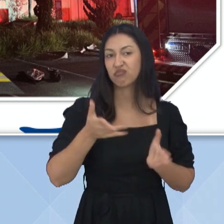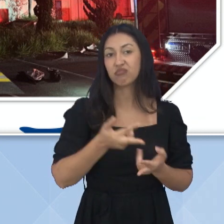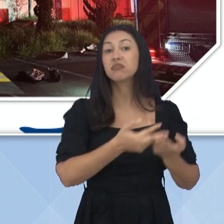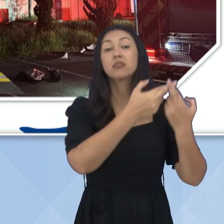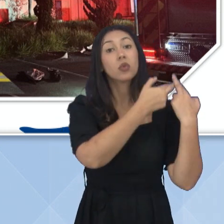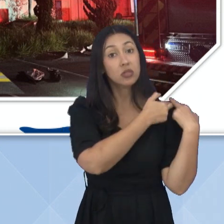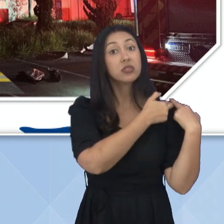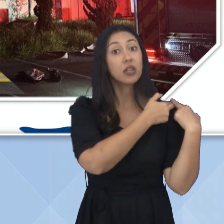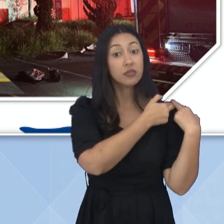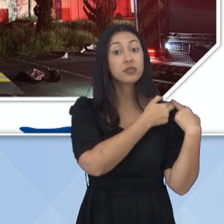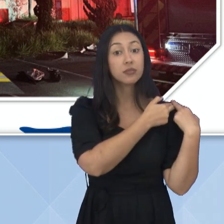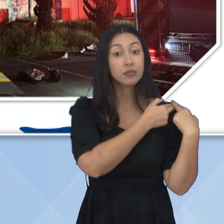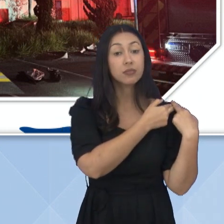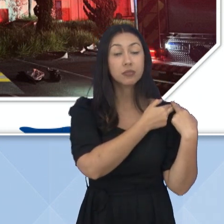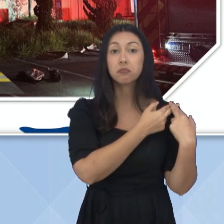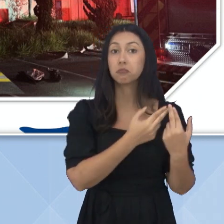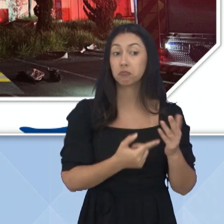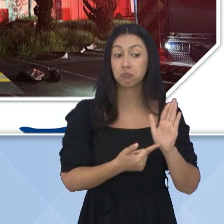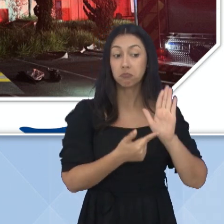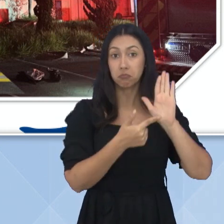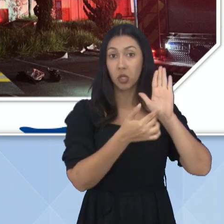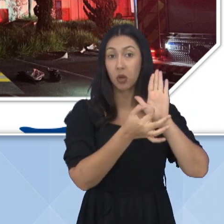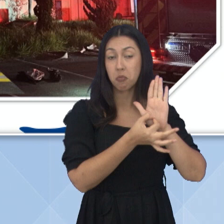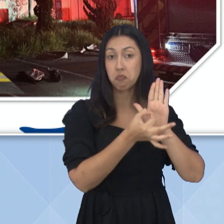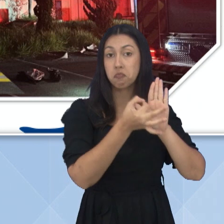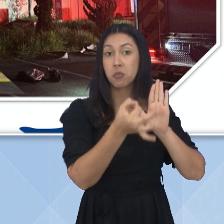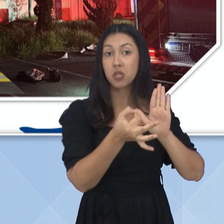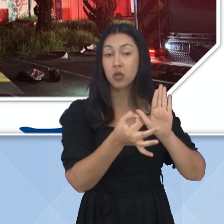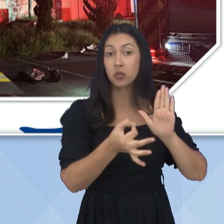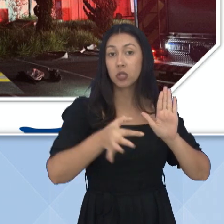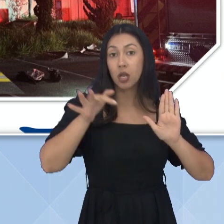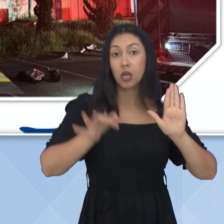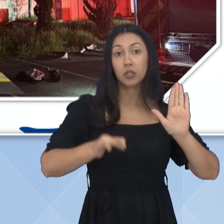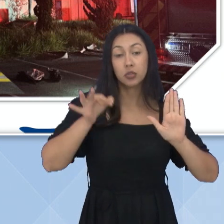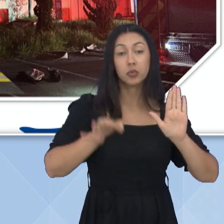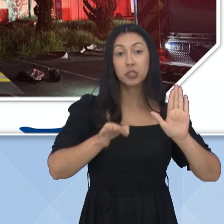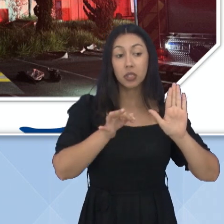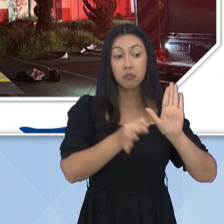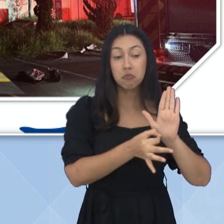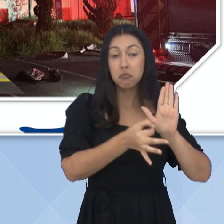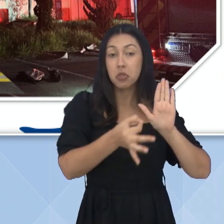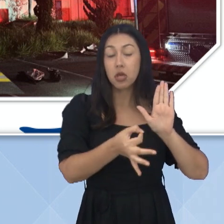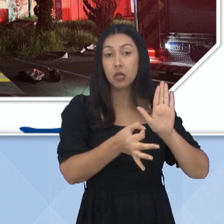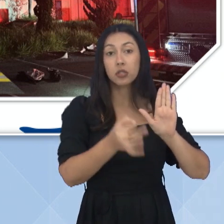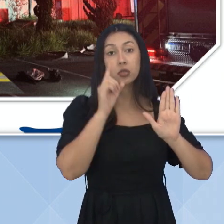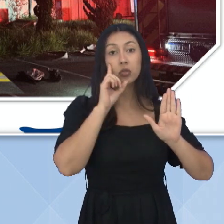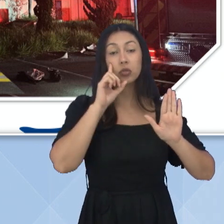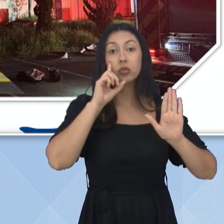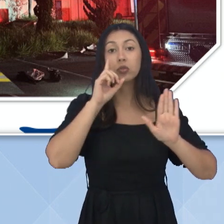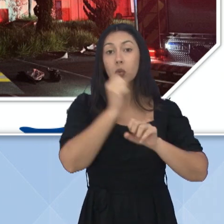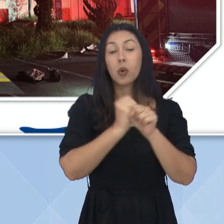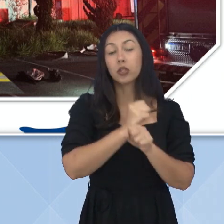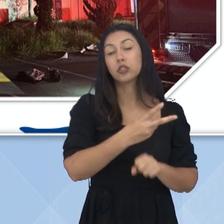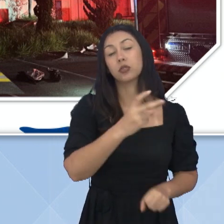é um despacho da juíza feito em 13 de julho de 2023.